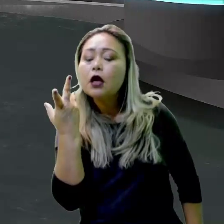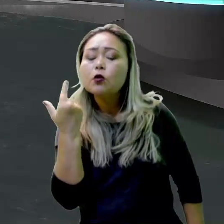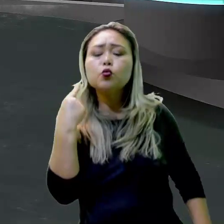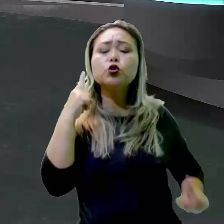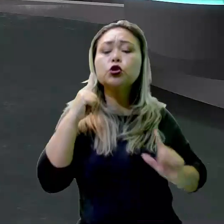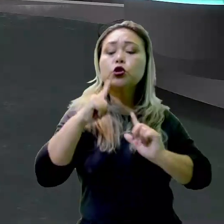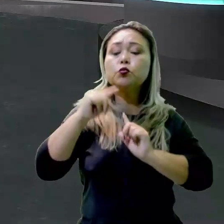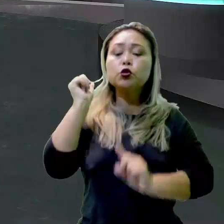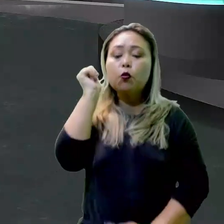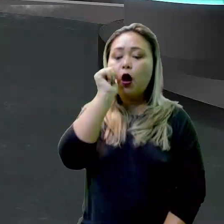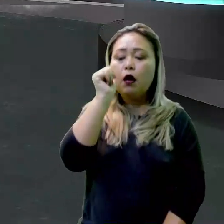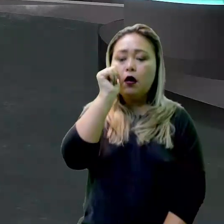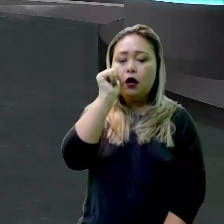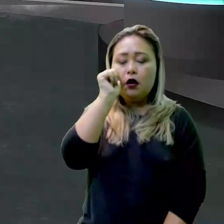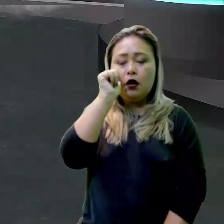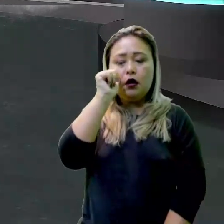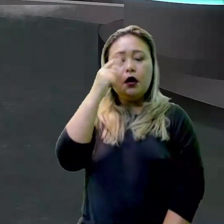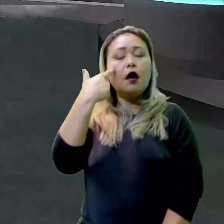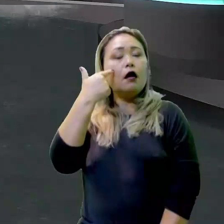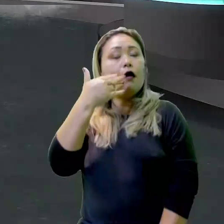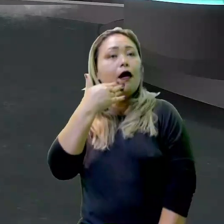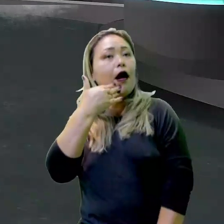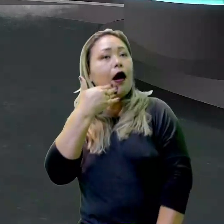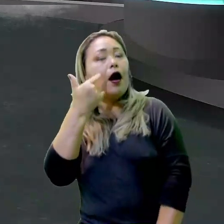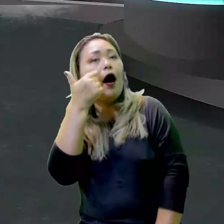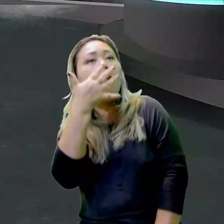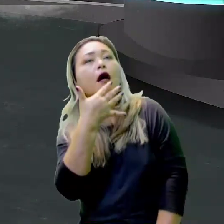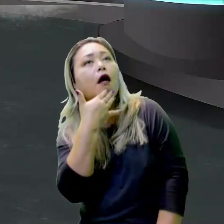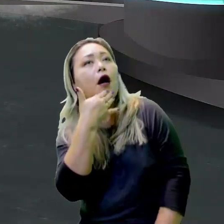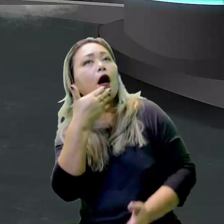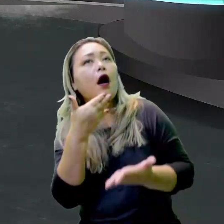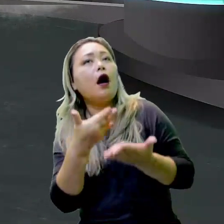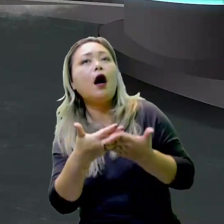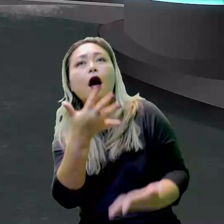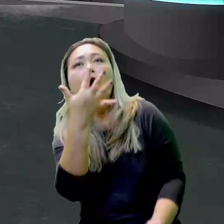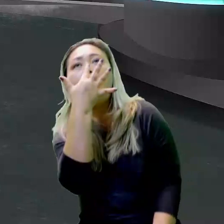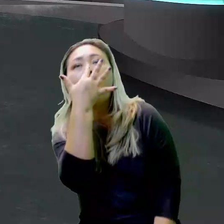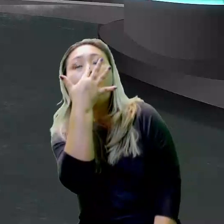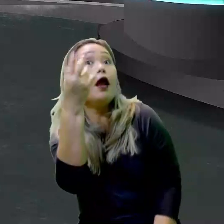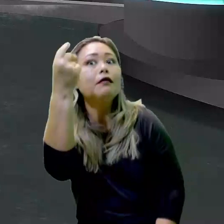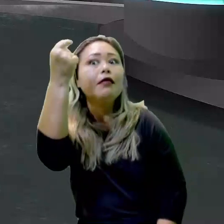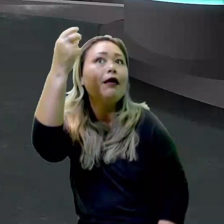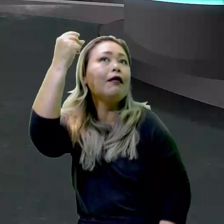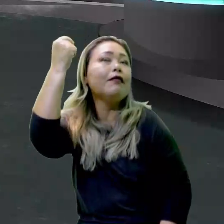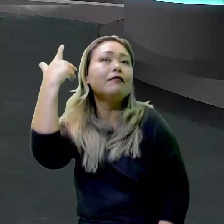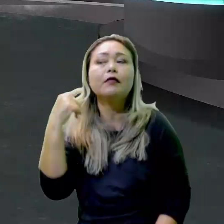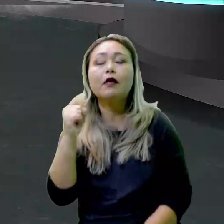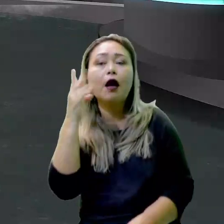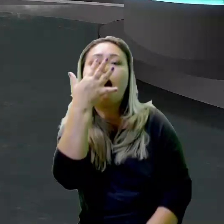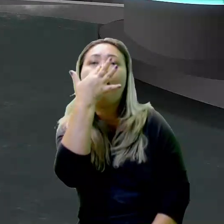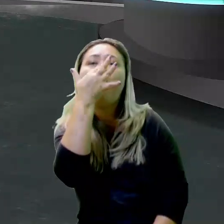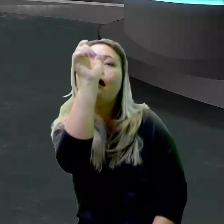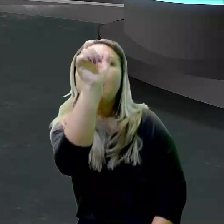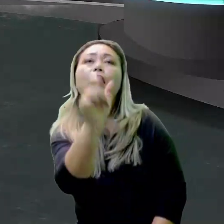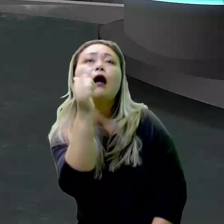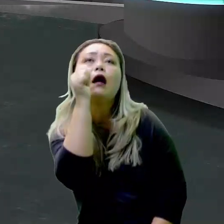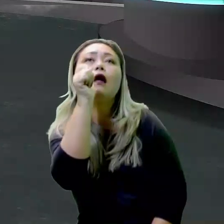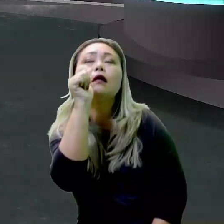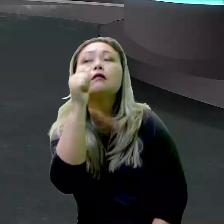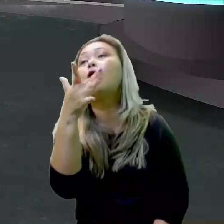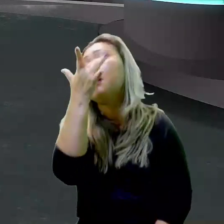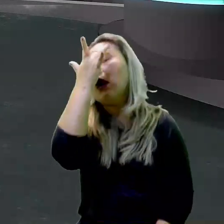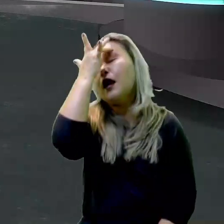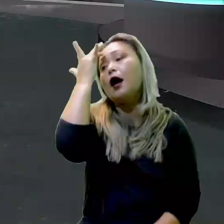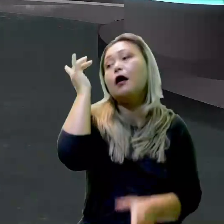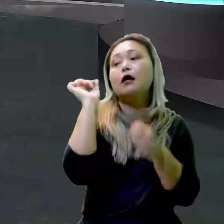de mulher mais apreciada, mais admirada naqueles tempos, né? Então, a pessoa